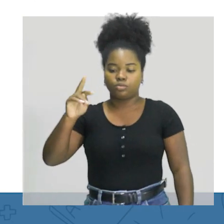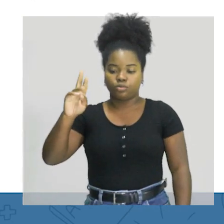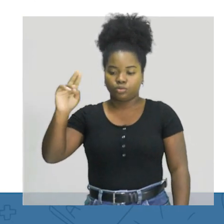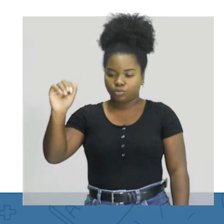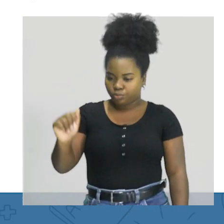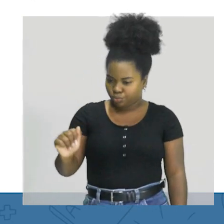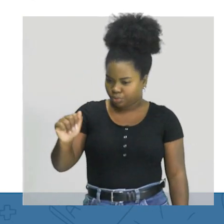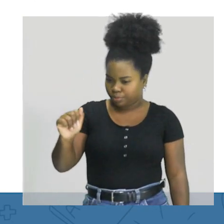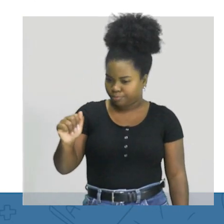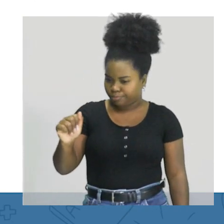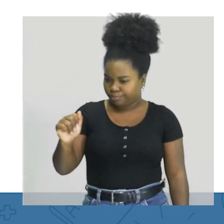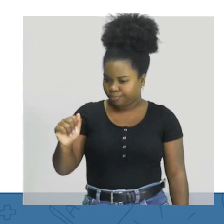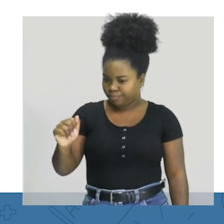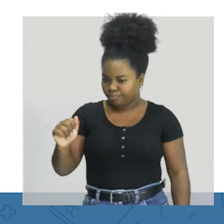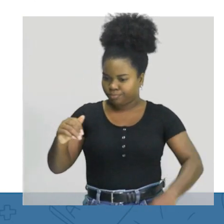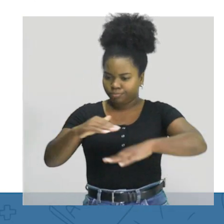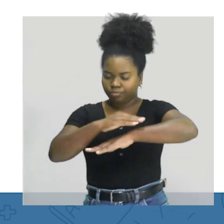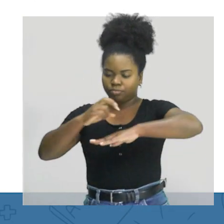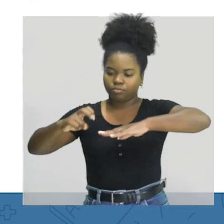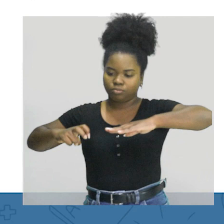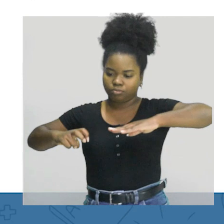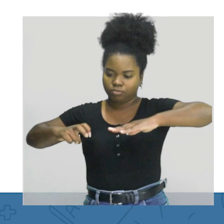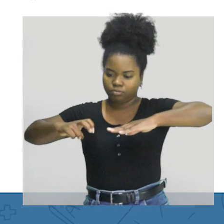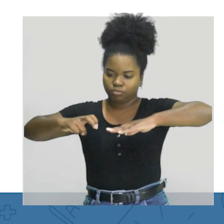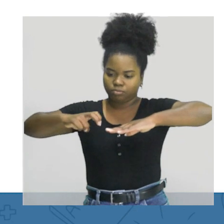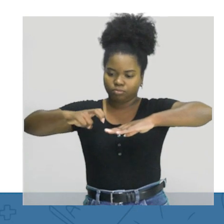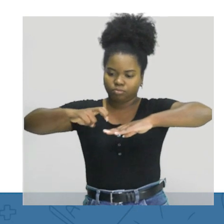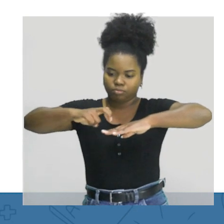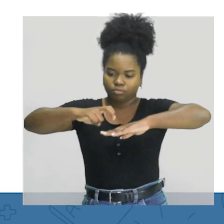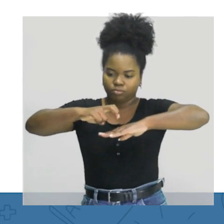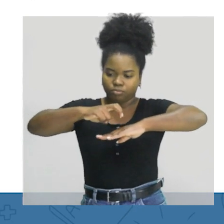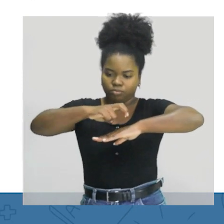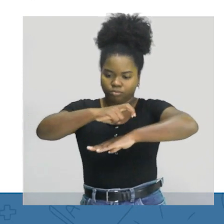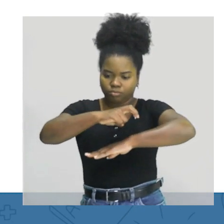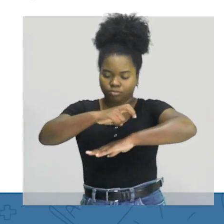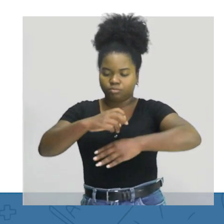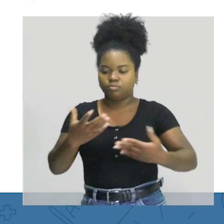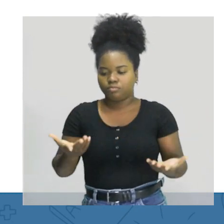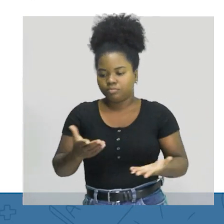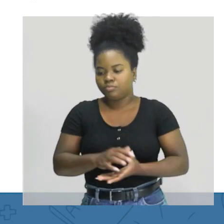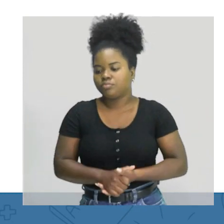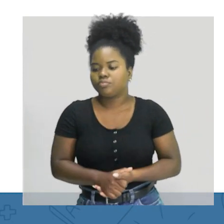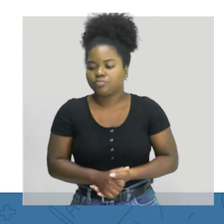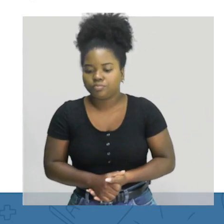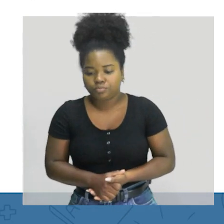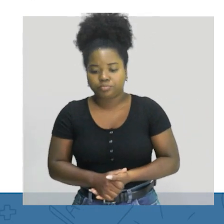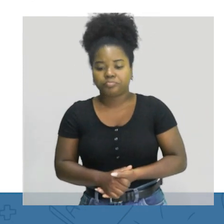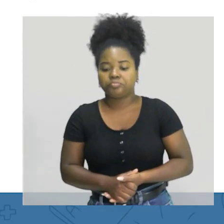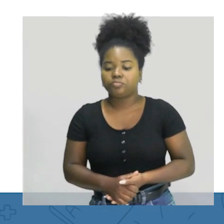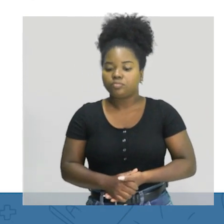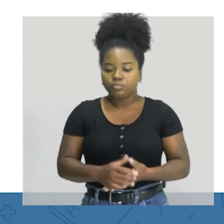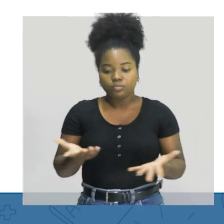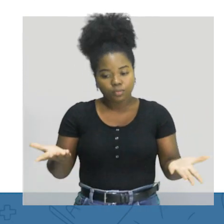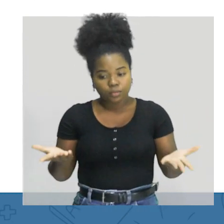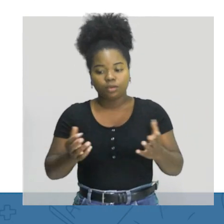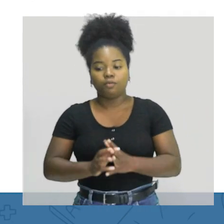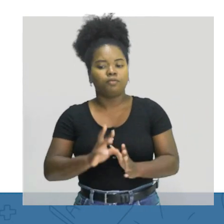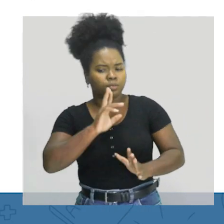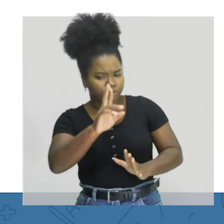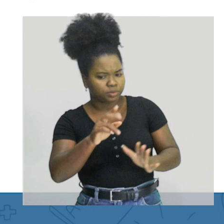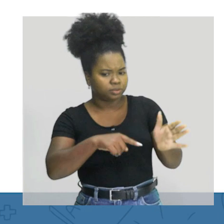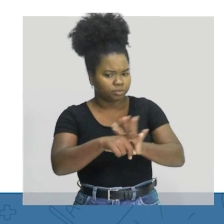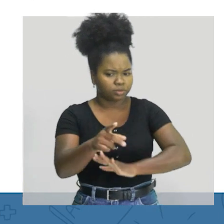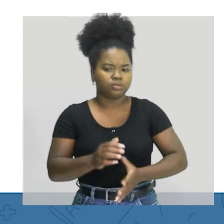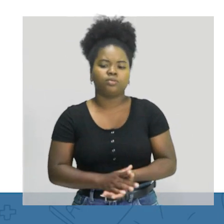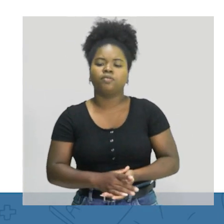metro para que esse caminhão pudesse passar com segurança sobre esse vão? Aí vamos lá, turma, vamos entender a história aqui primeiro,